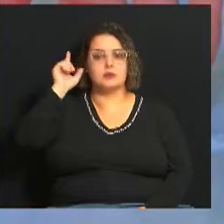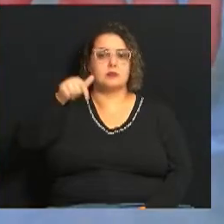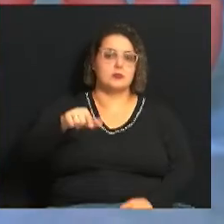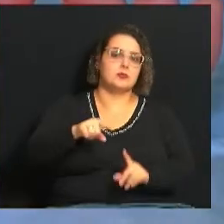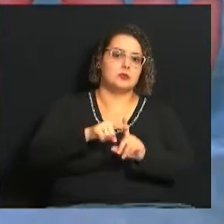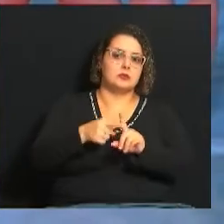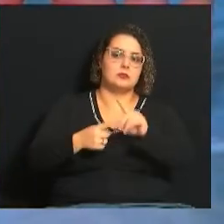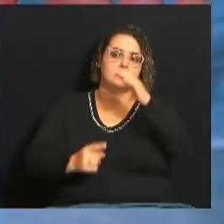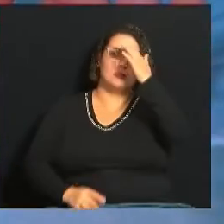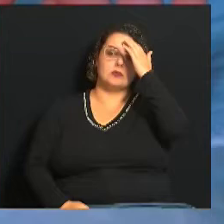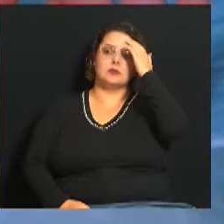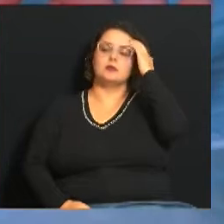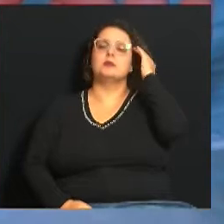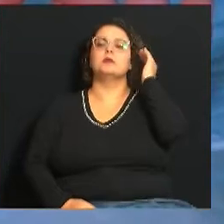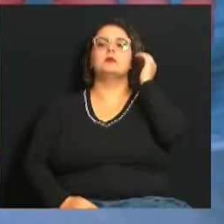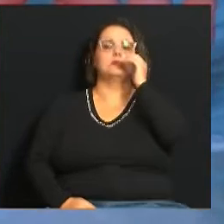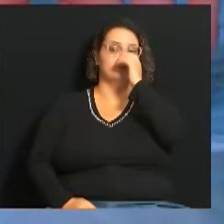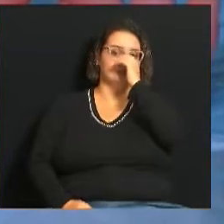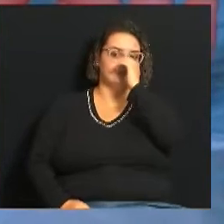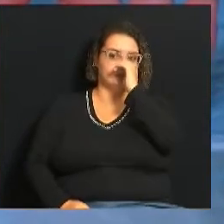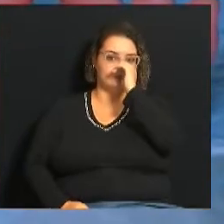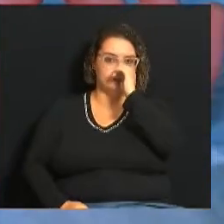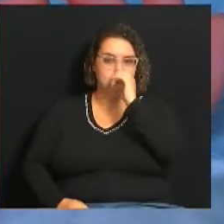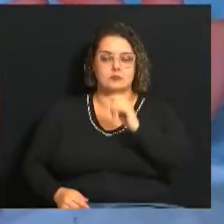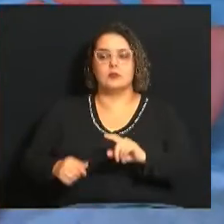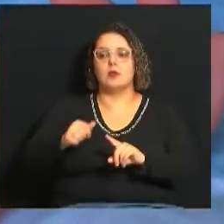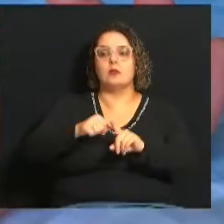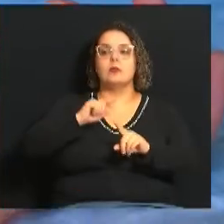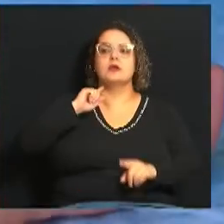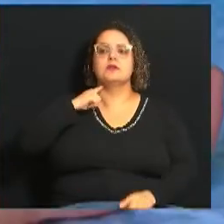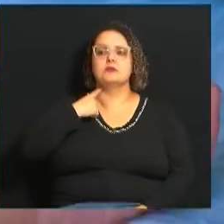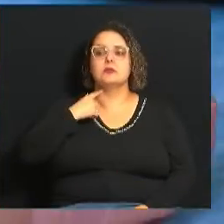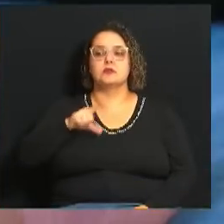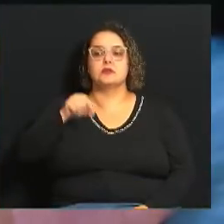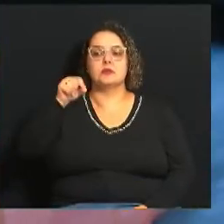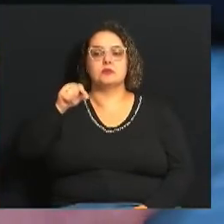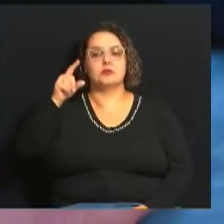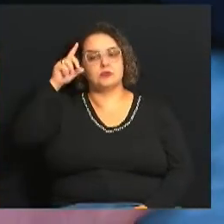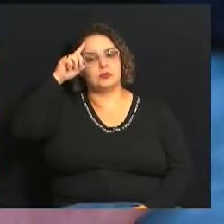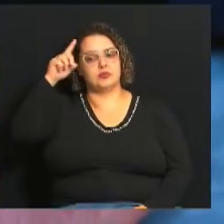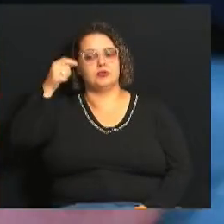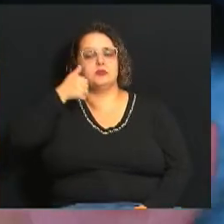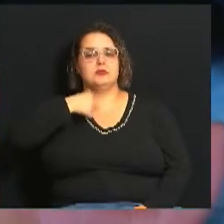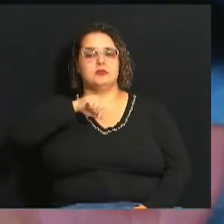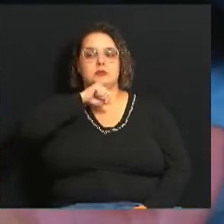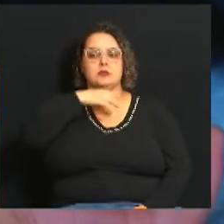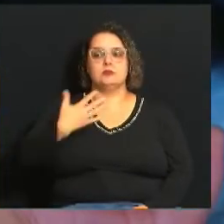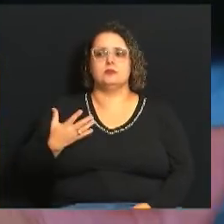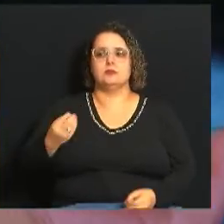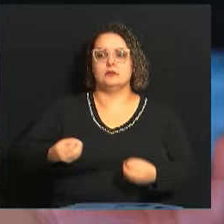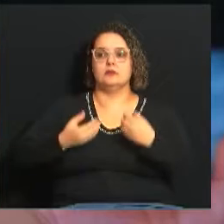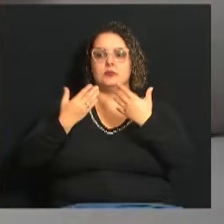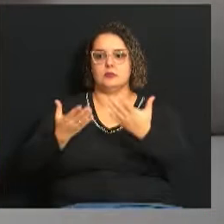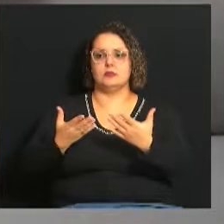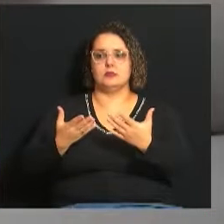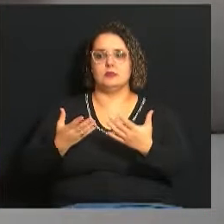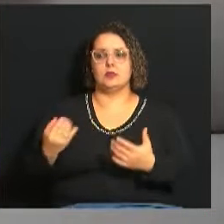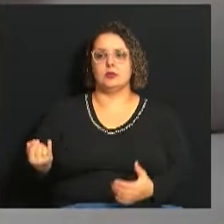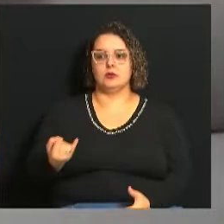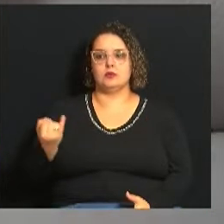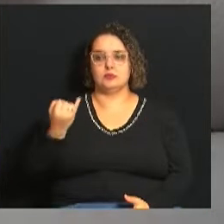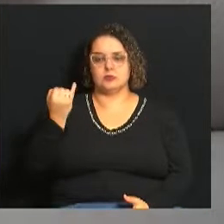mês de maio foi escolhido porque é o mês do Dia das Mães. Para que o projeto de lei seja implantado, é necessário que ele